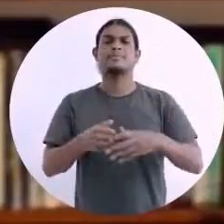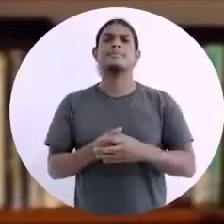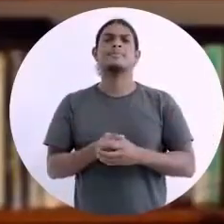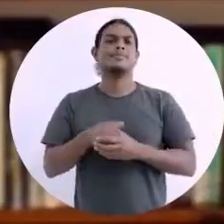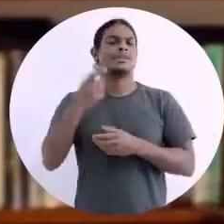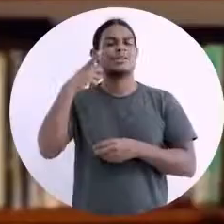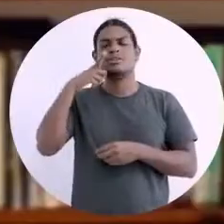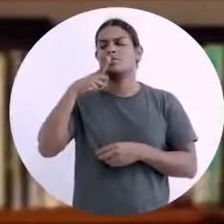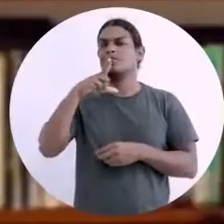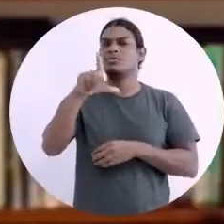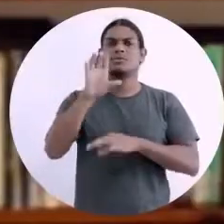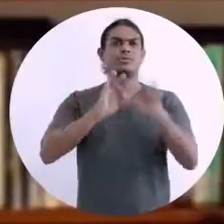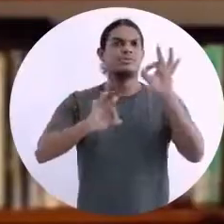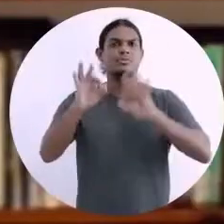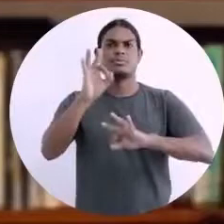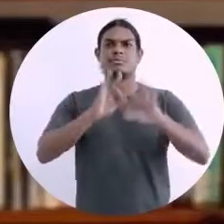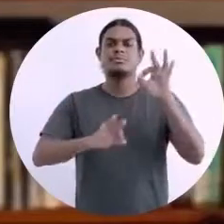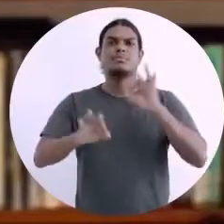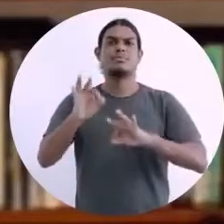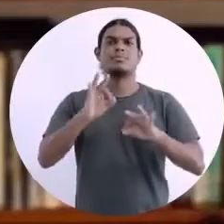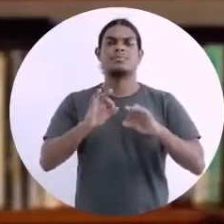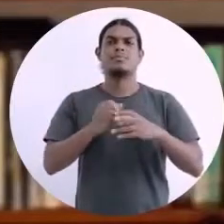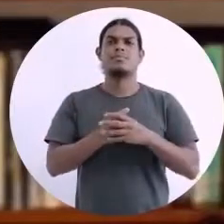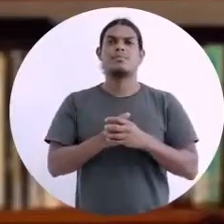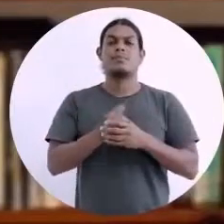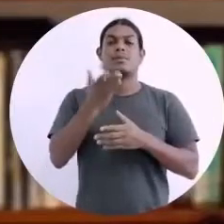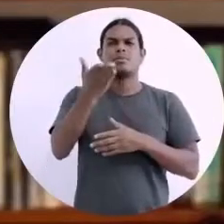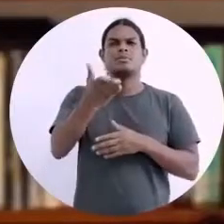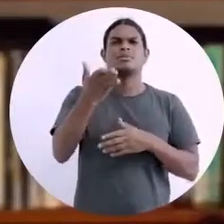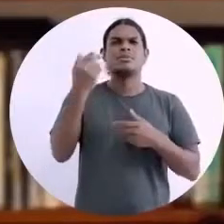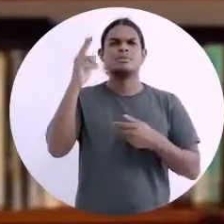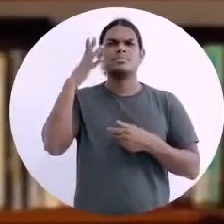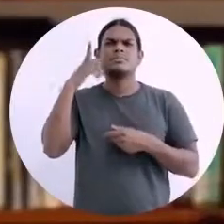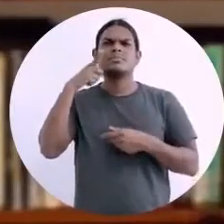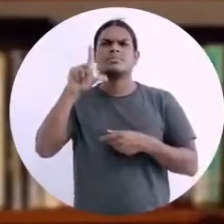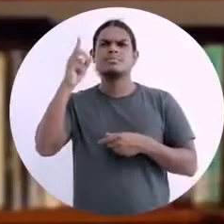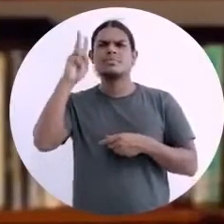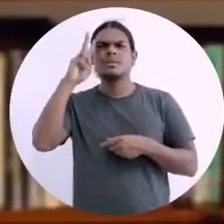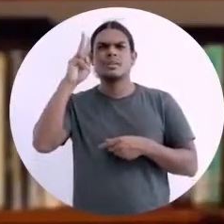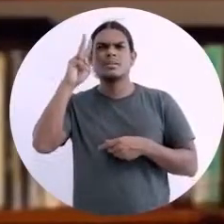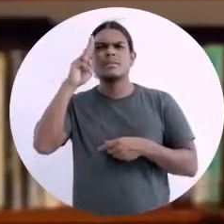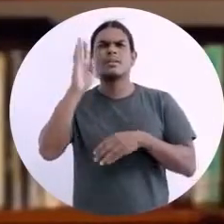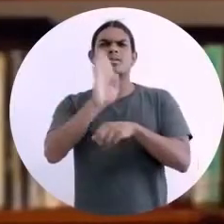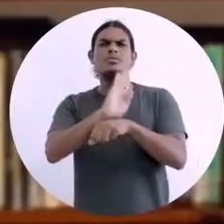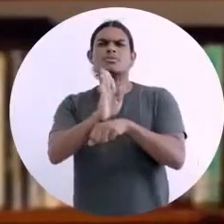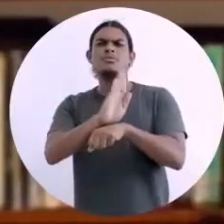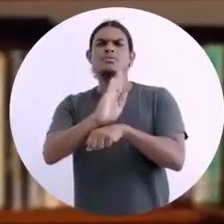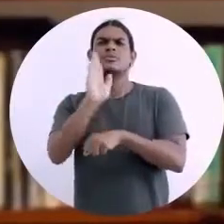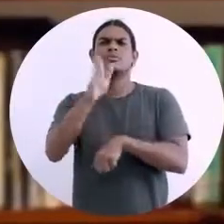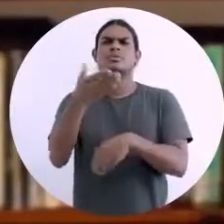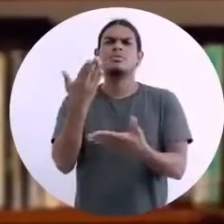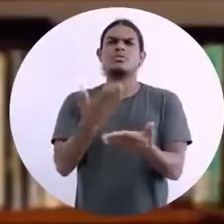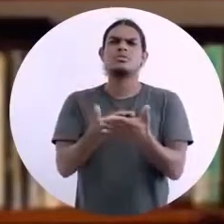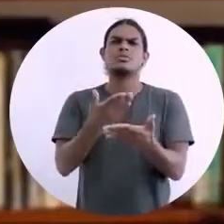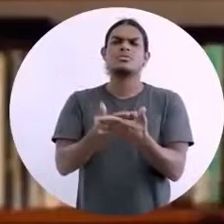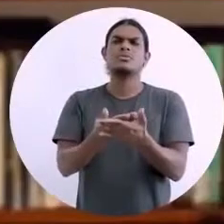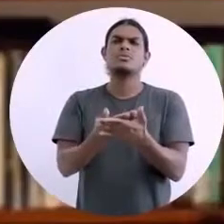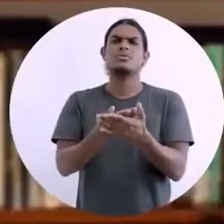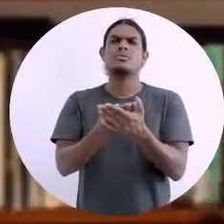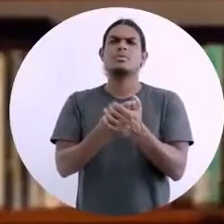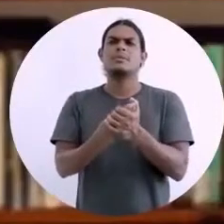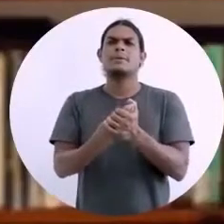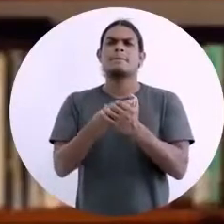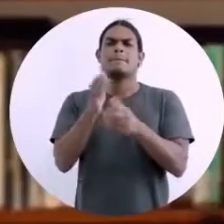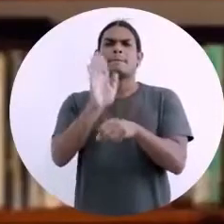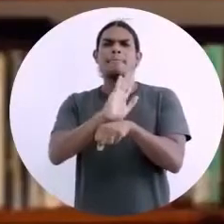ficou generalidades. Vocês devem lembrar daquele vídeo que vocês viram nas aulas anteriores que falava da classificação de uma